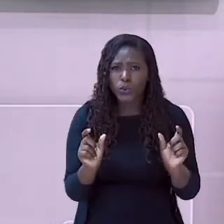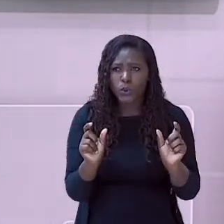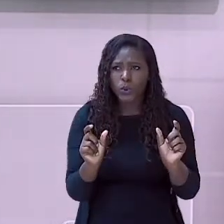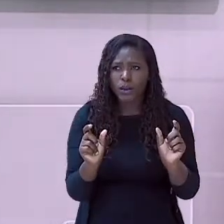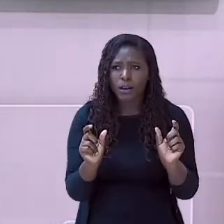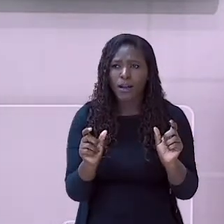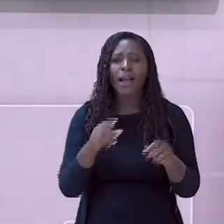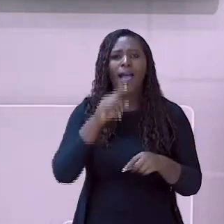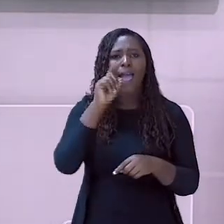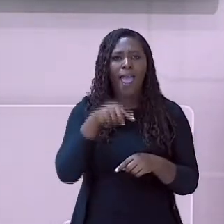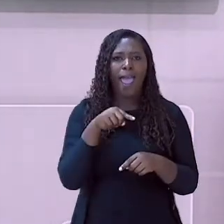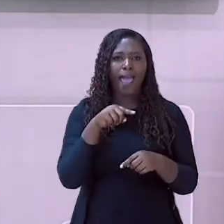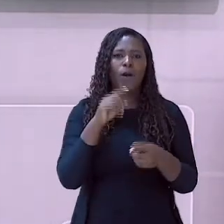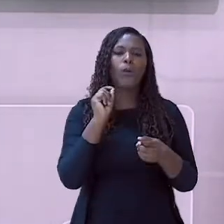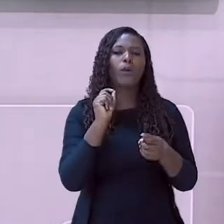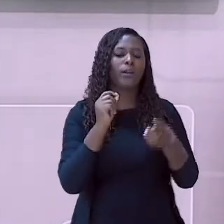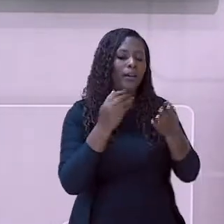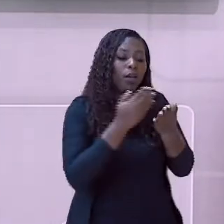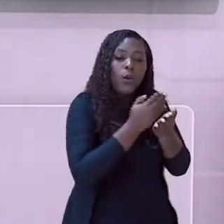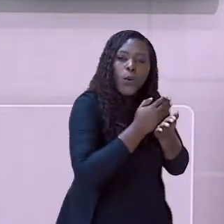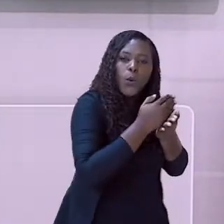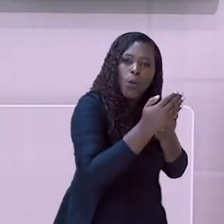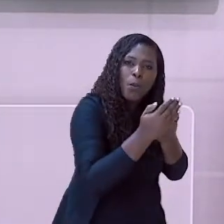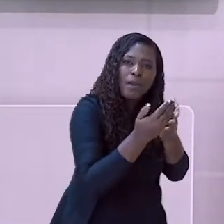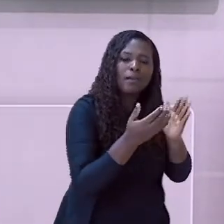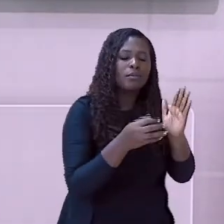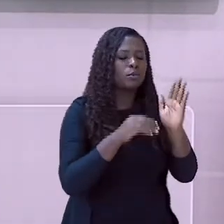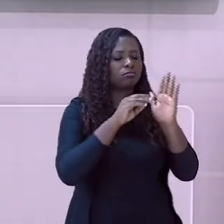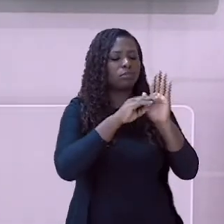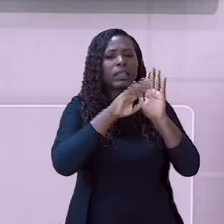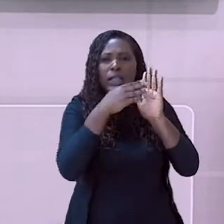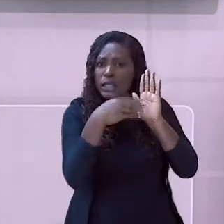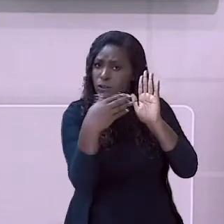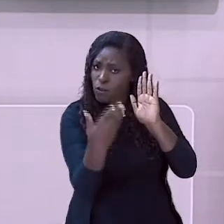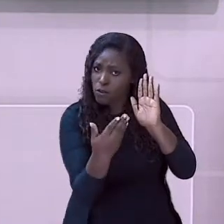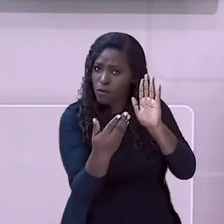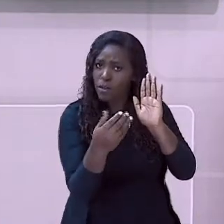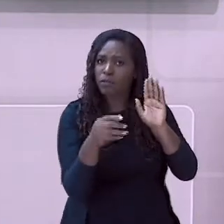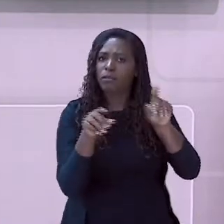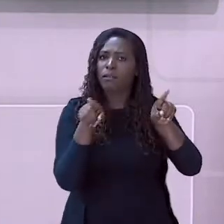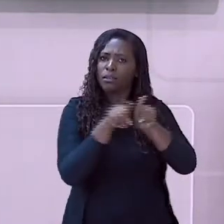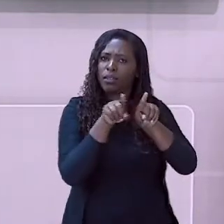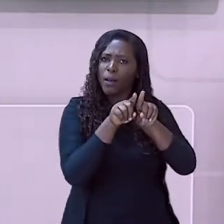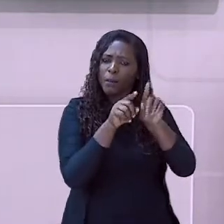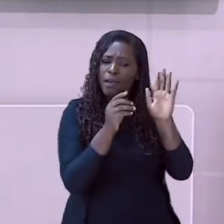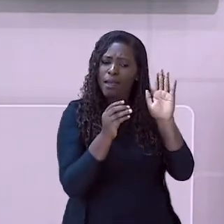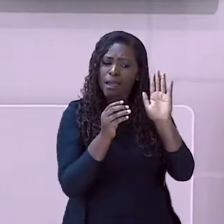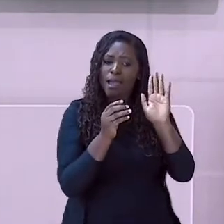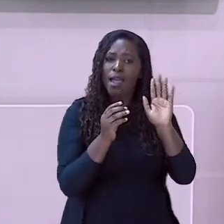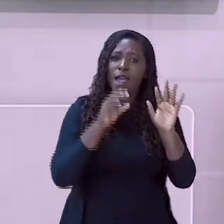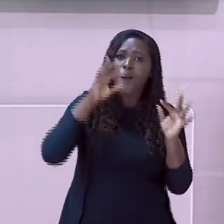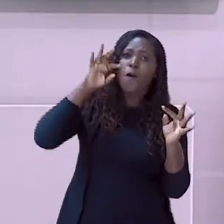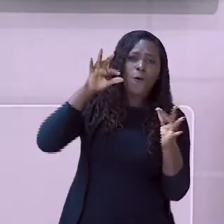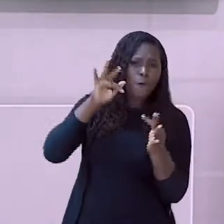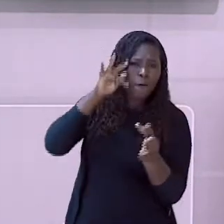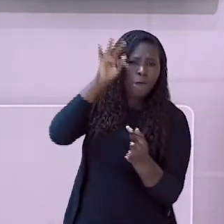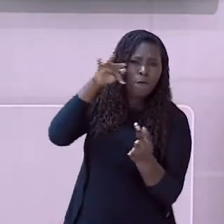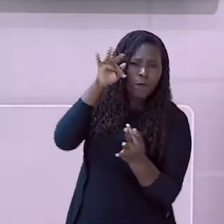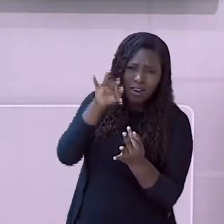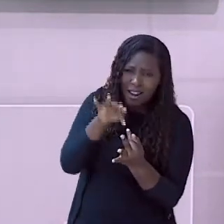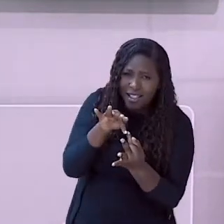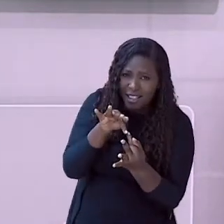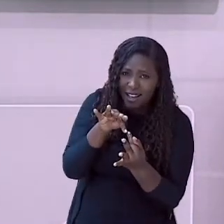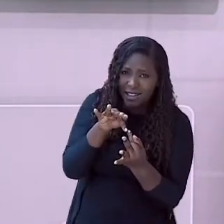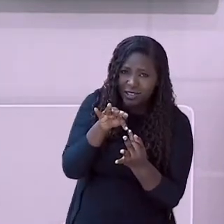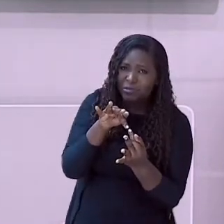que nada mais é do que começo, meio e fim. A linguagem é como o homem comunica suas